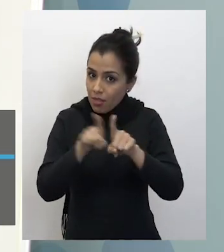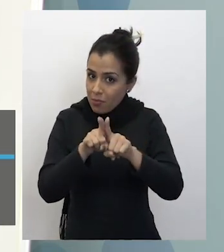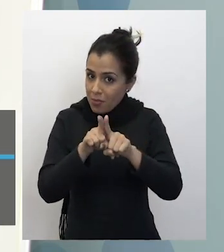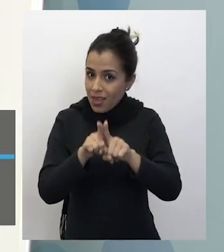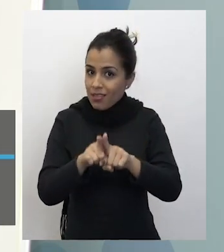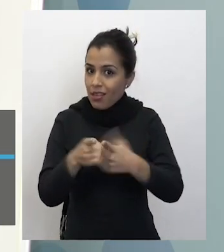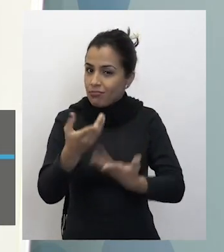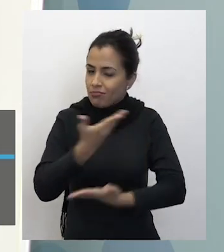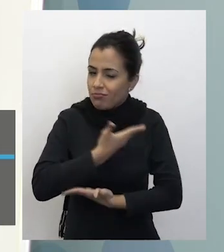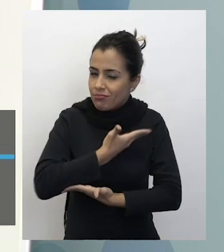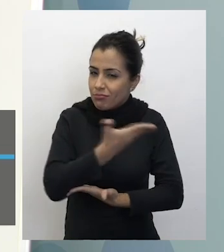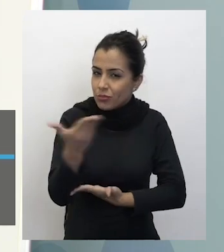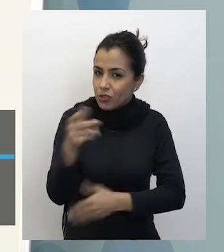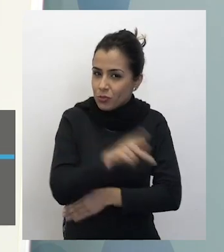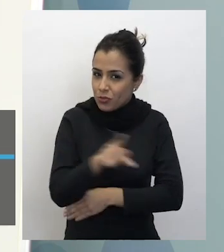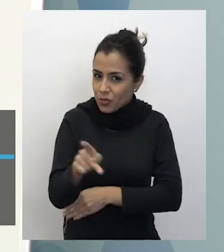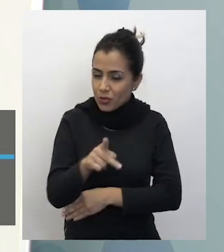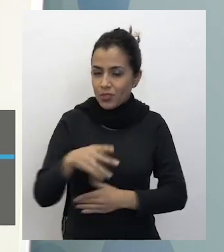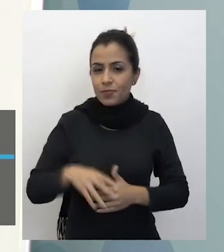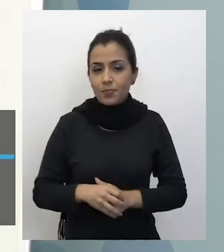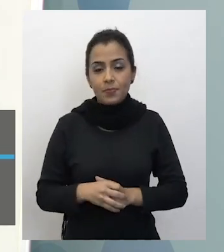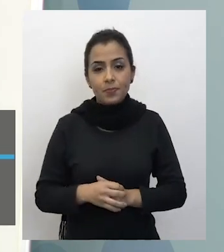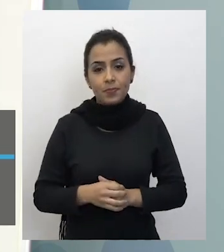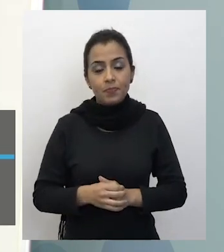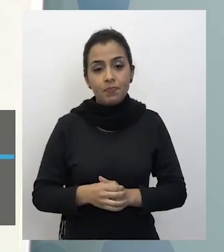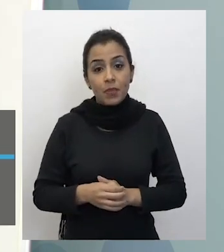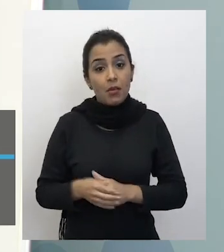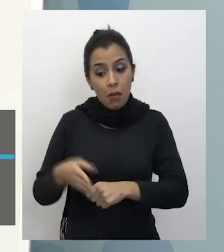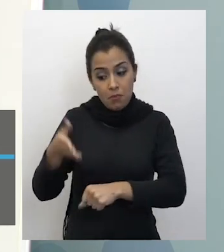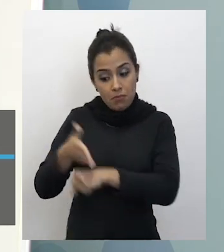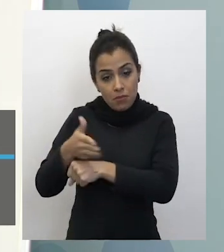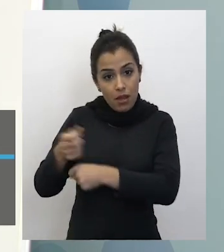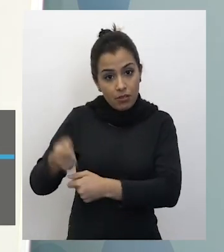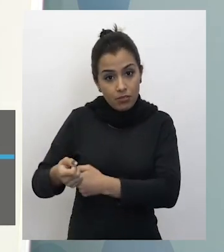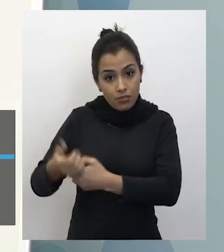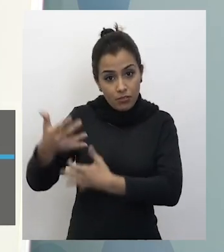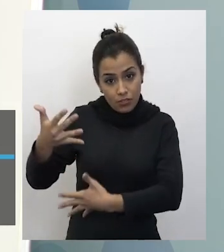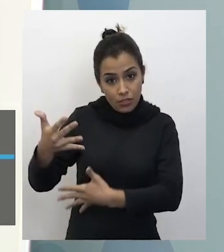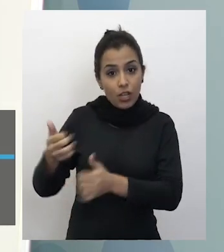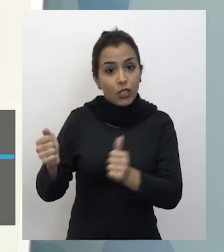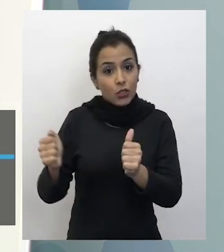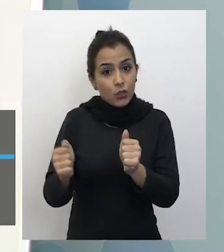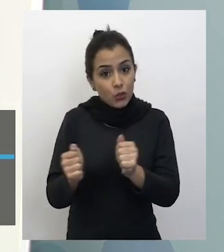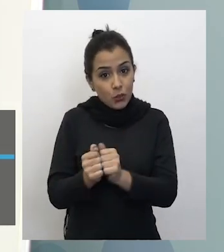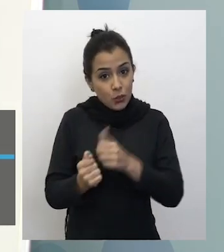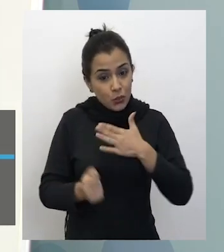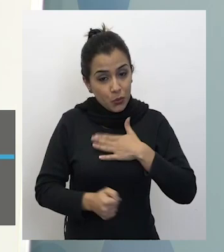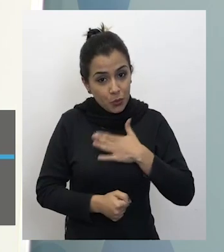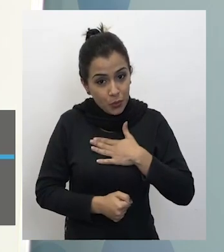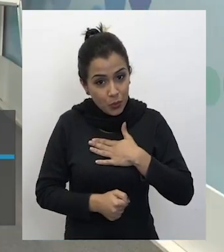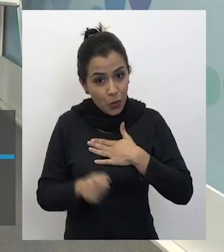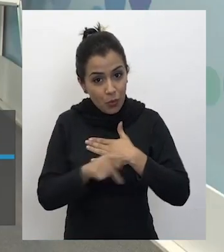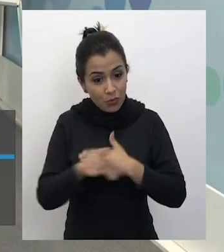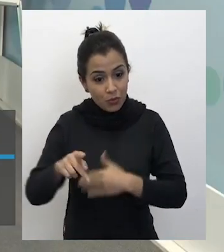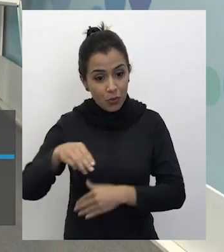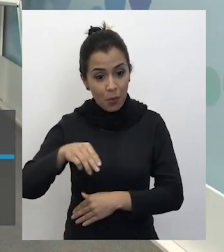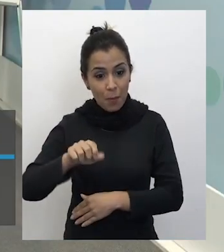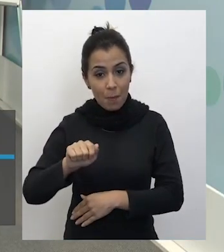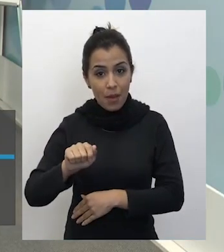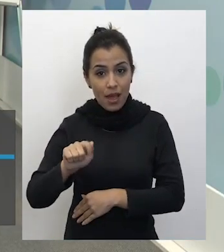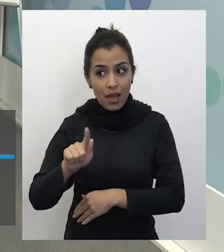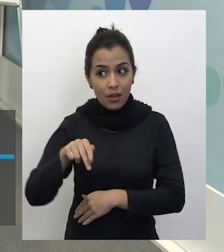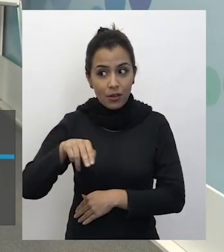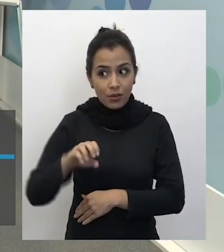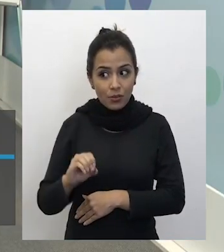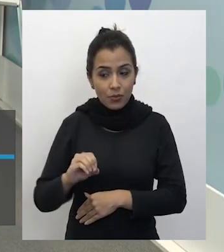queridos colegas professores. Tá? Para interagir com vocês no chat, está aqui comigo o professor Magno.